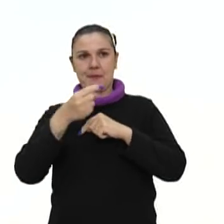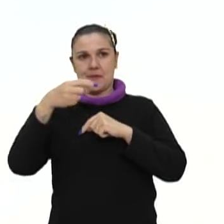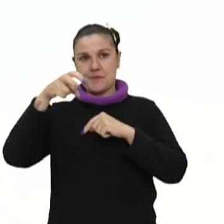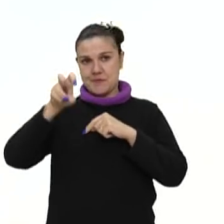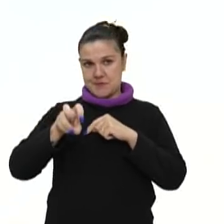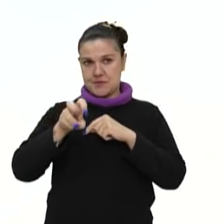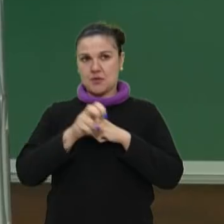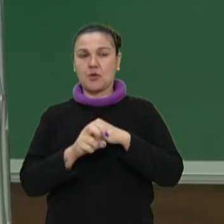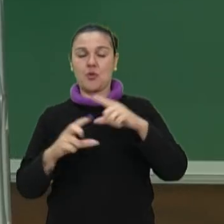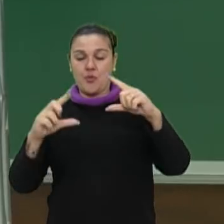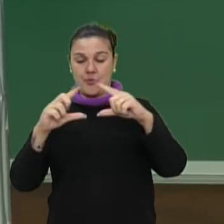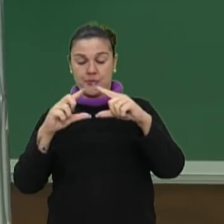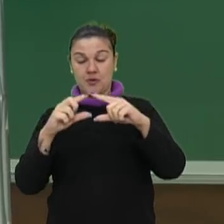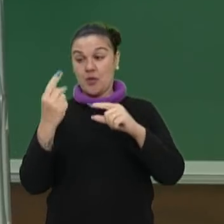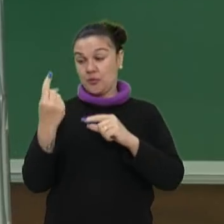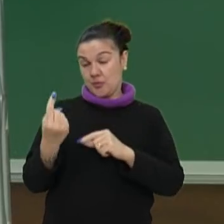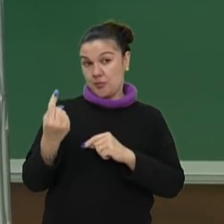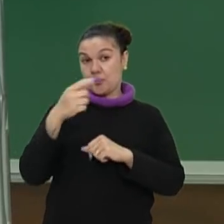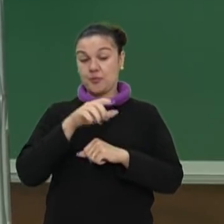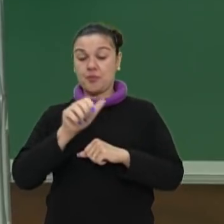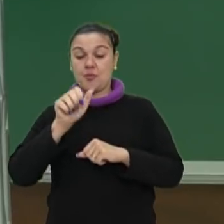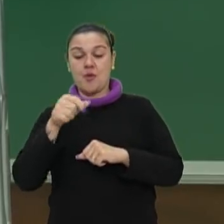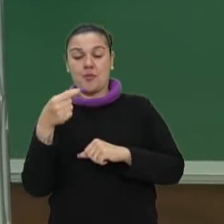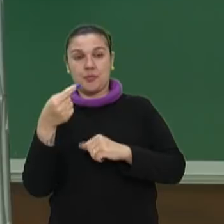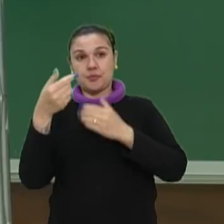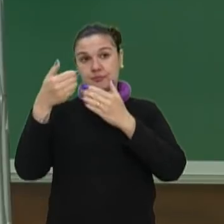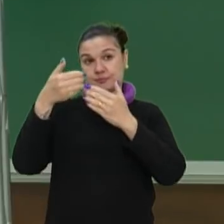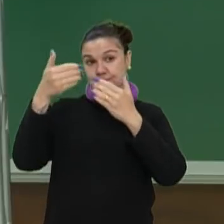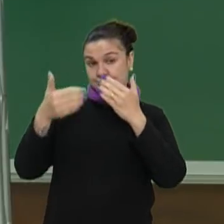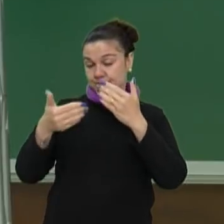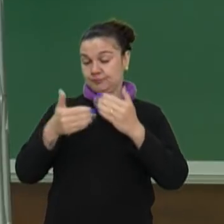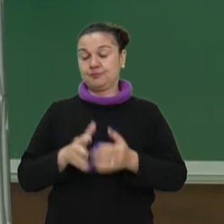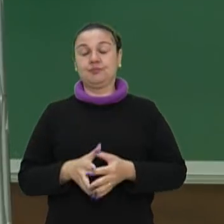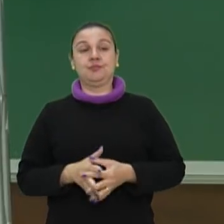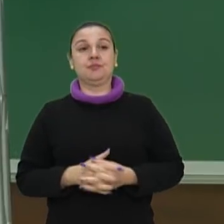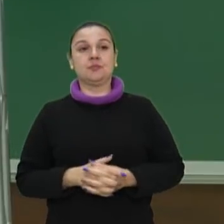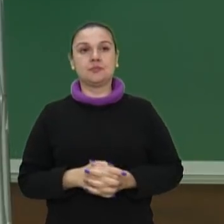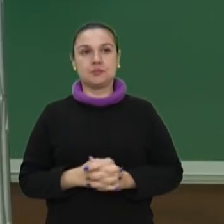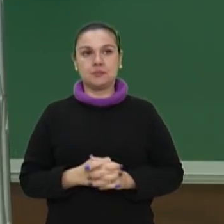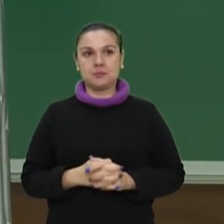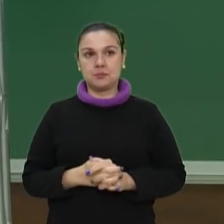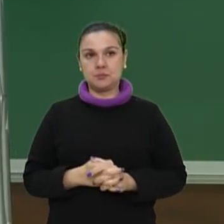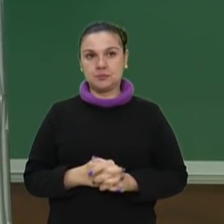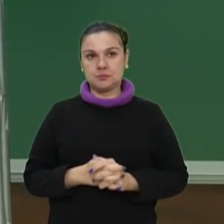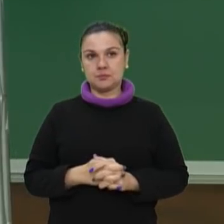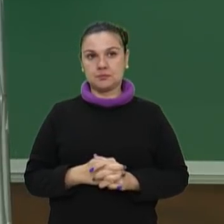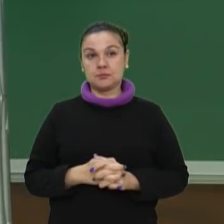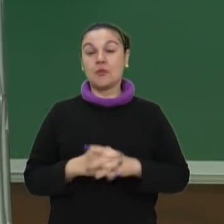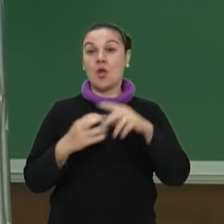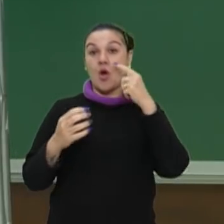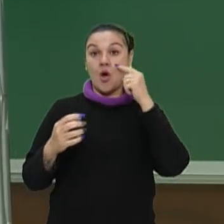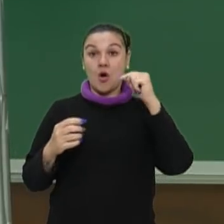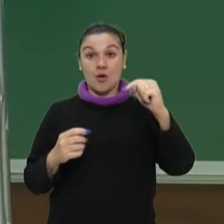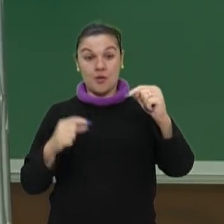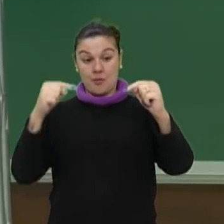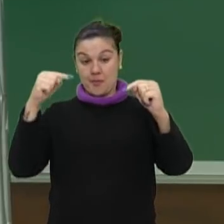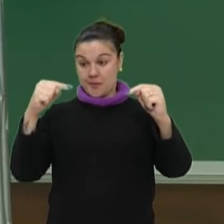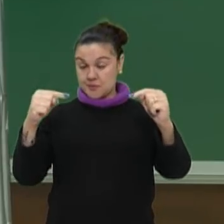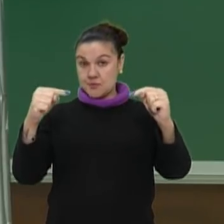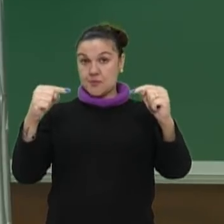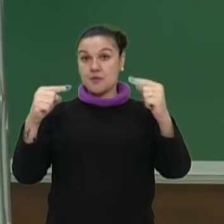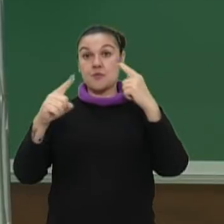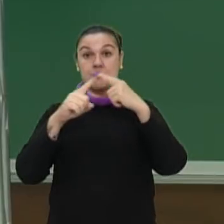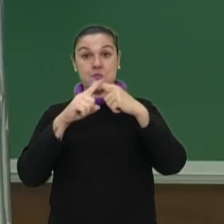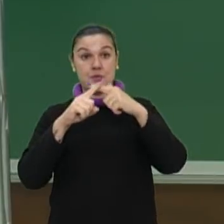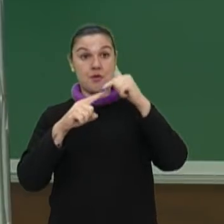o delta por 1 e o a por 1 também. O que eu vou encontrar aqui? Olha só, perceba que são dois menos, só